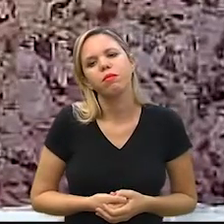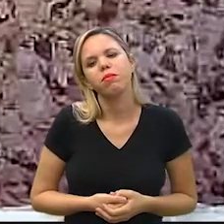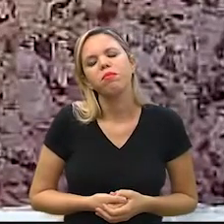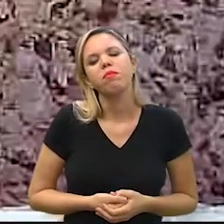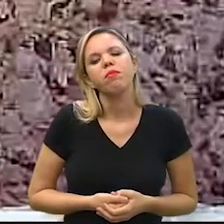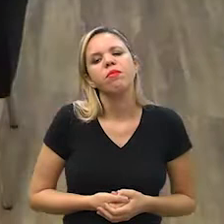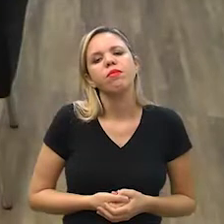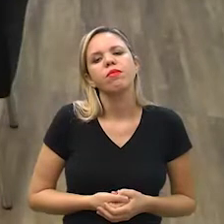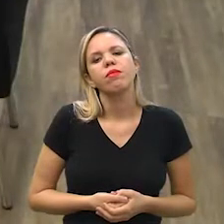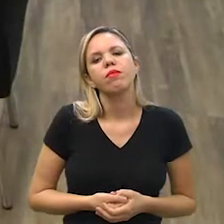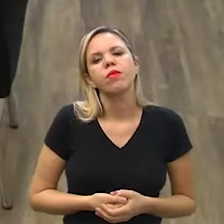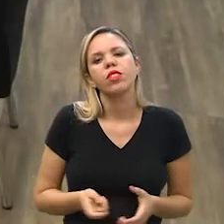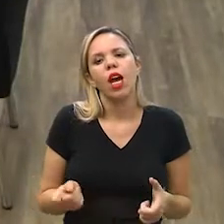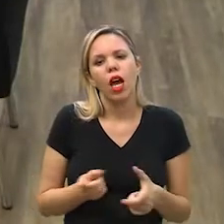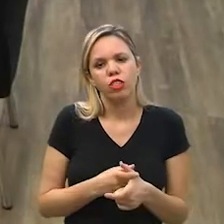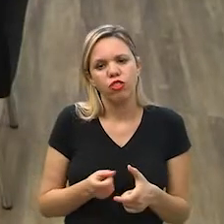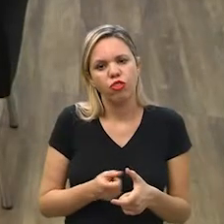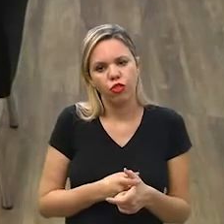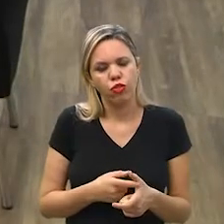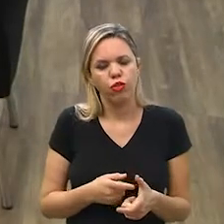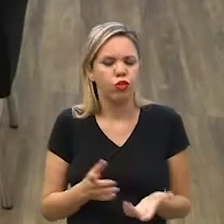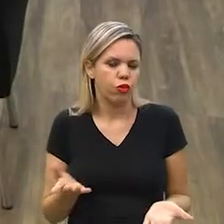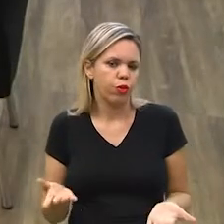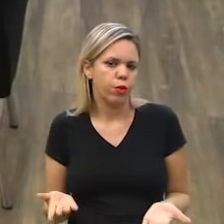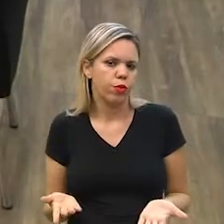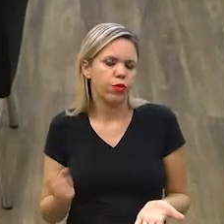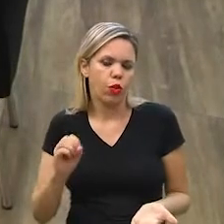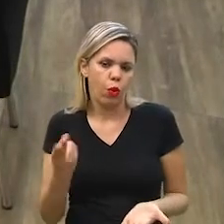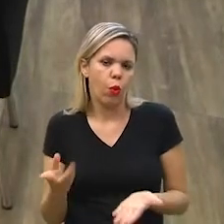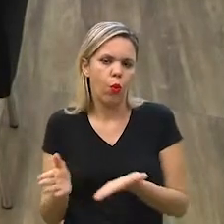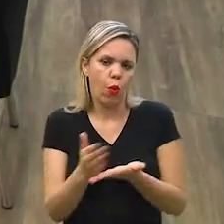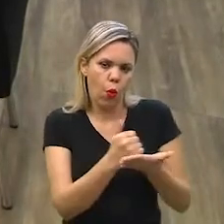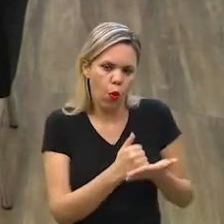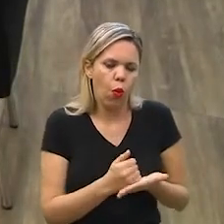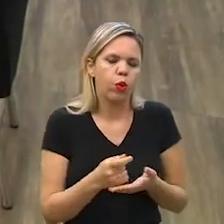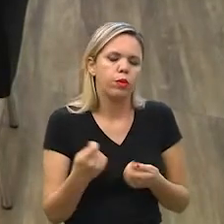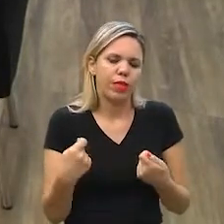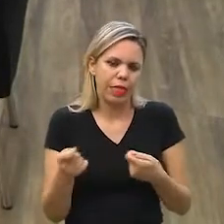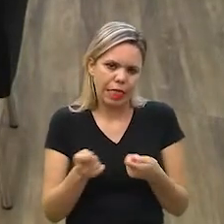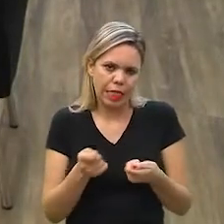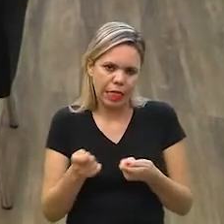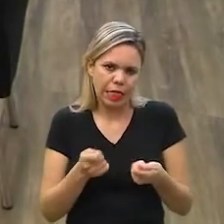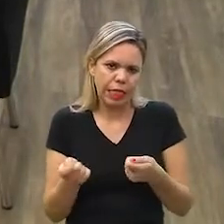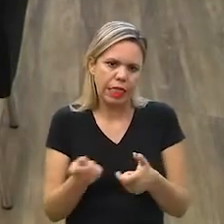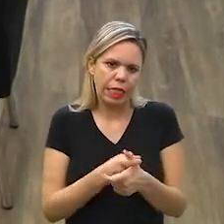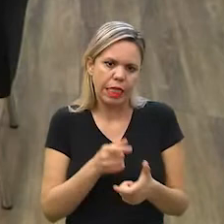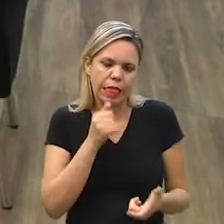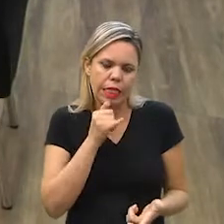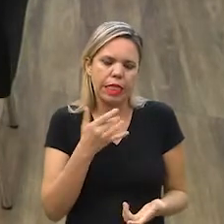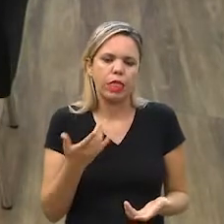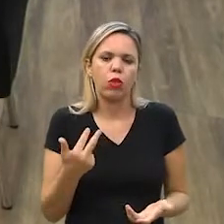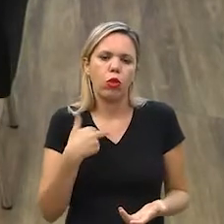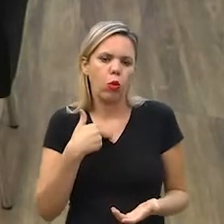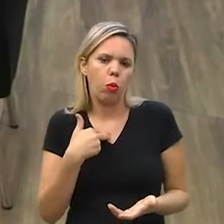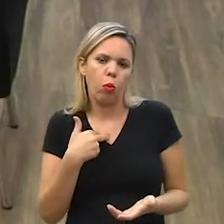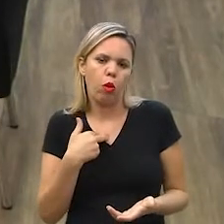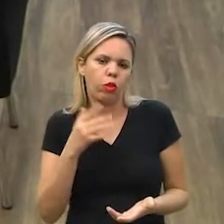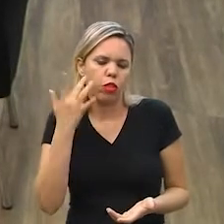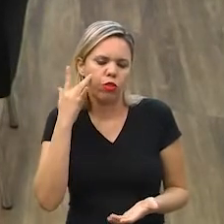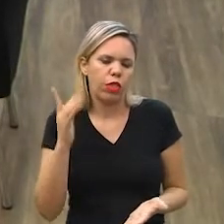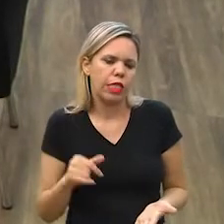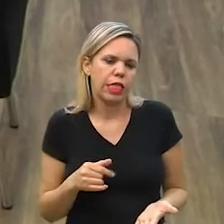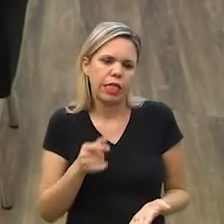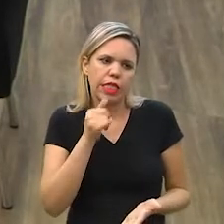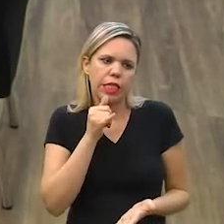a questão da receita, ela necessariamente tem que ser equilibrada com a despesa. Você não pode prever